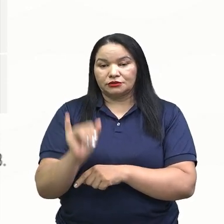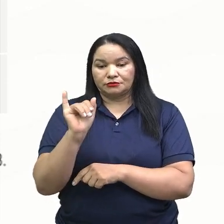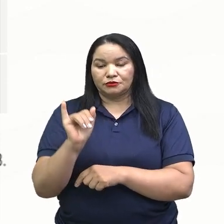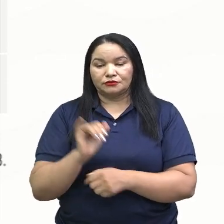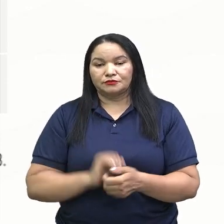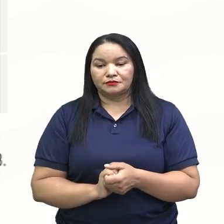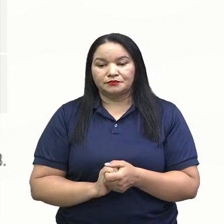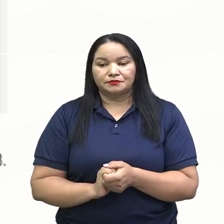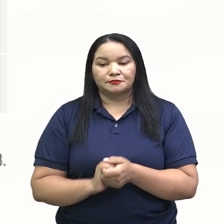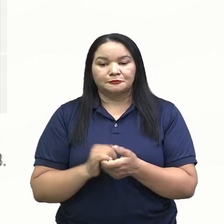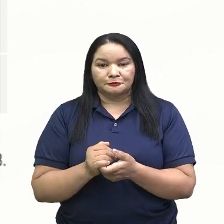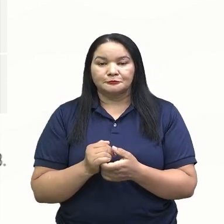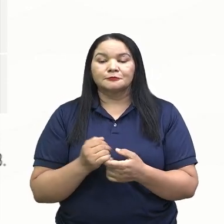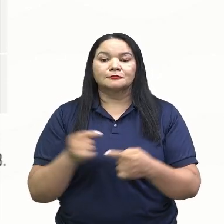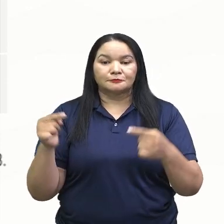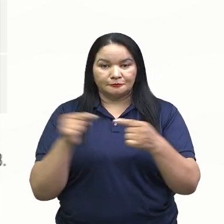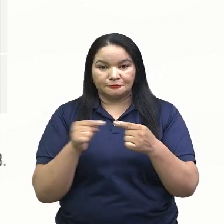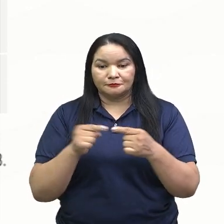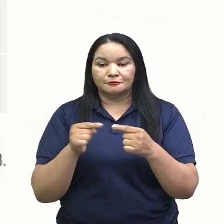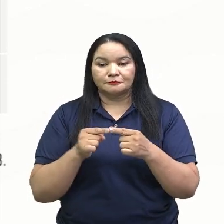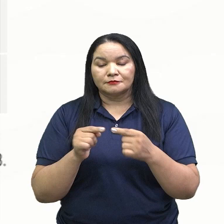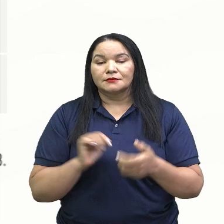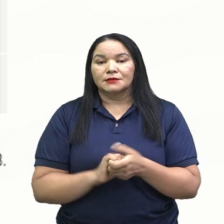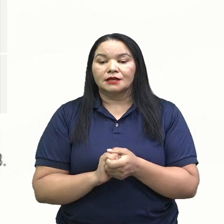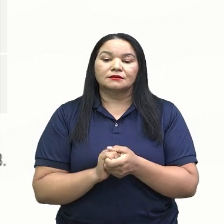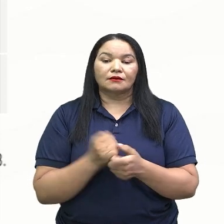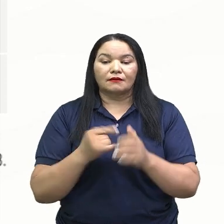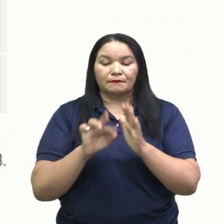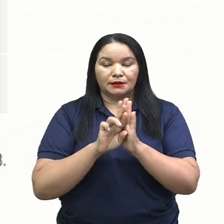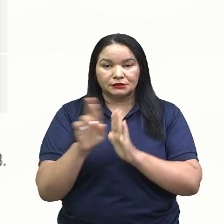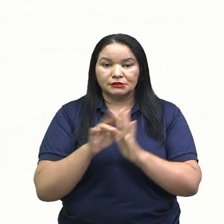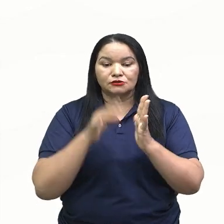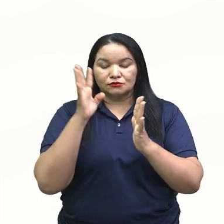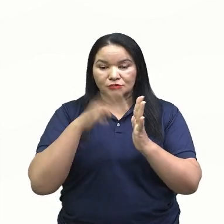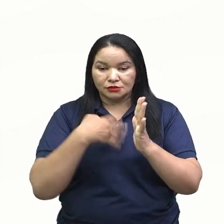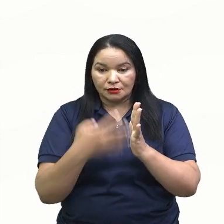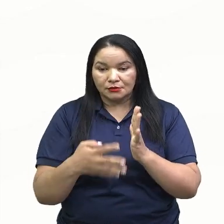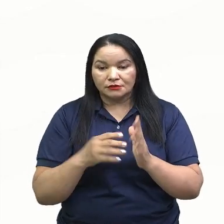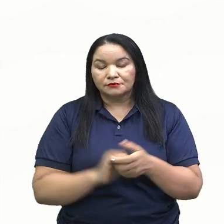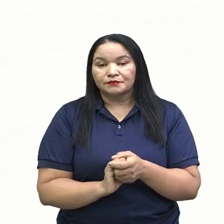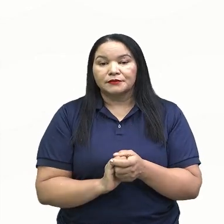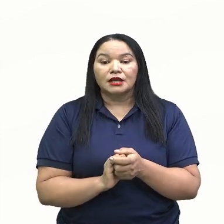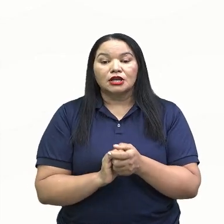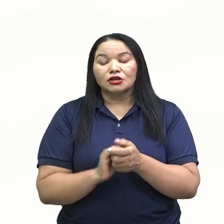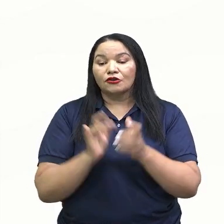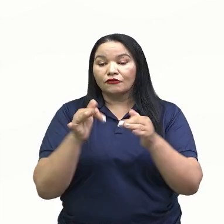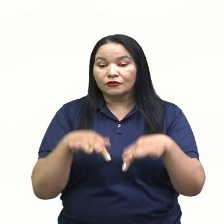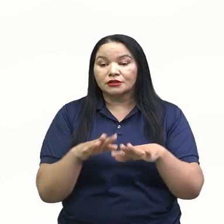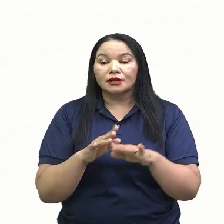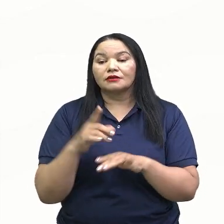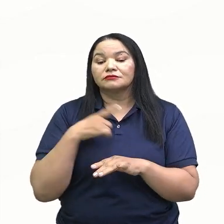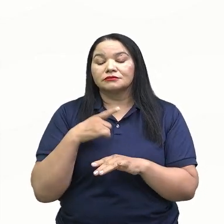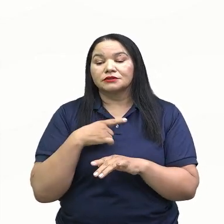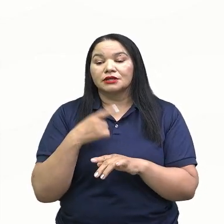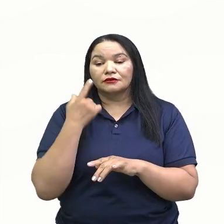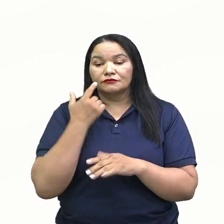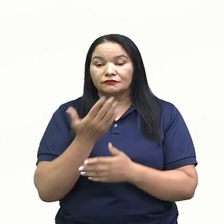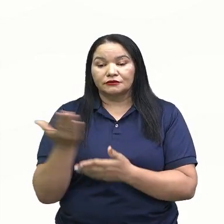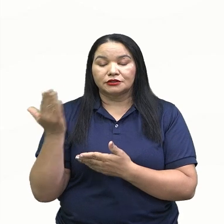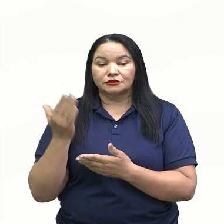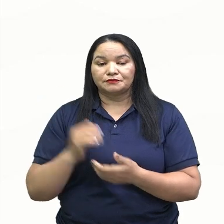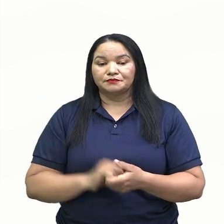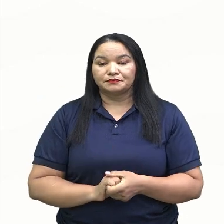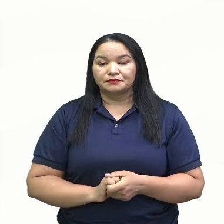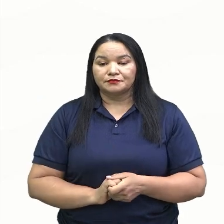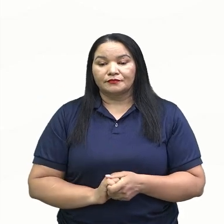y. Esta é a representação em forma de tabela. E a última representação aí que eu tenho,